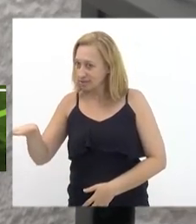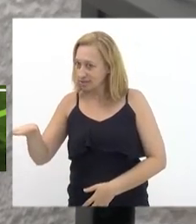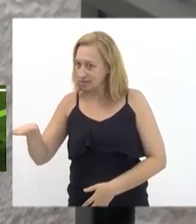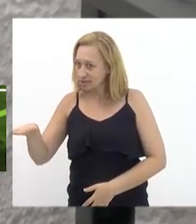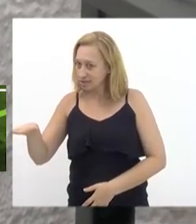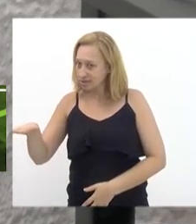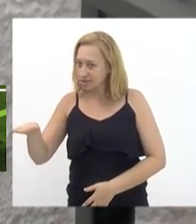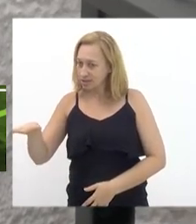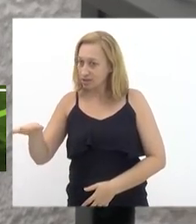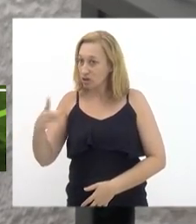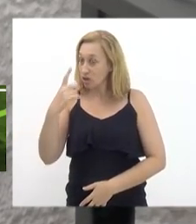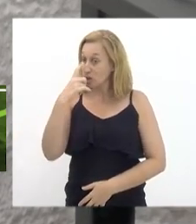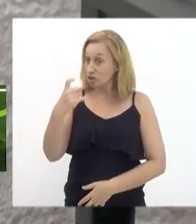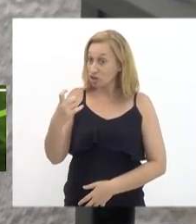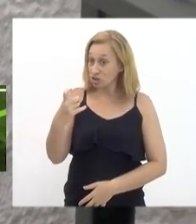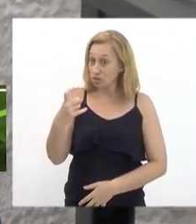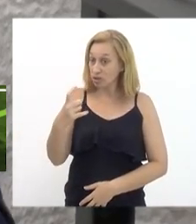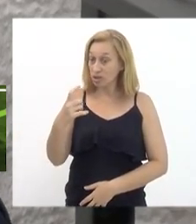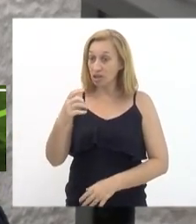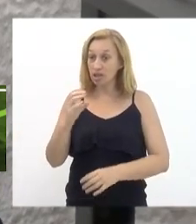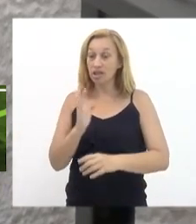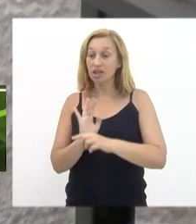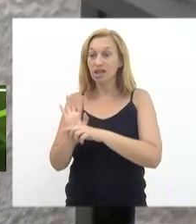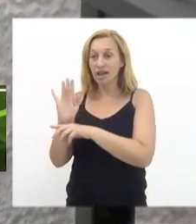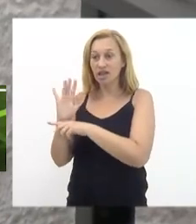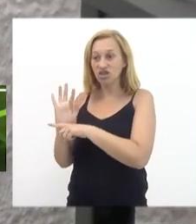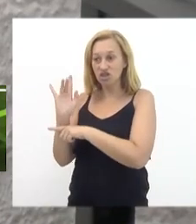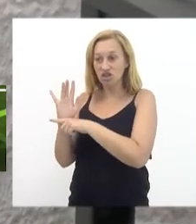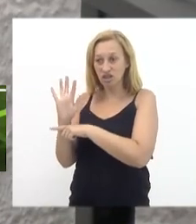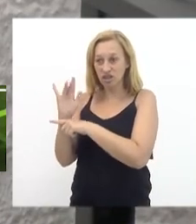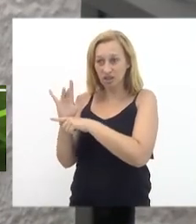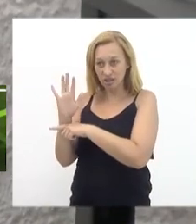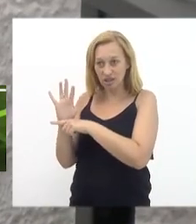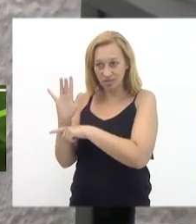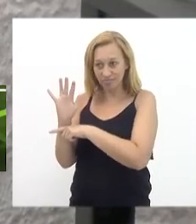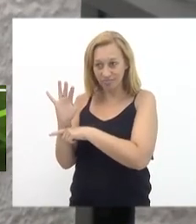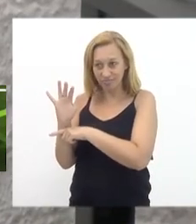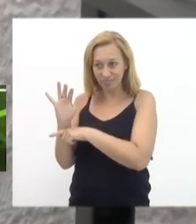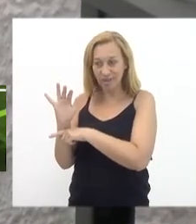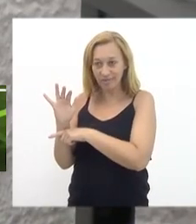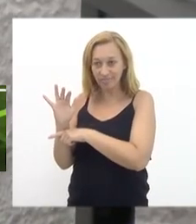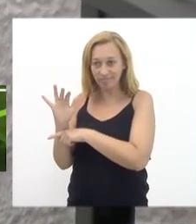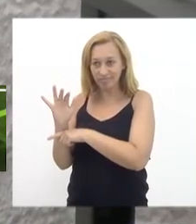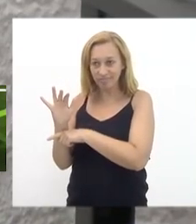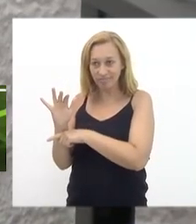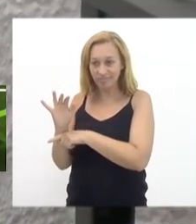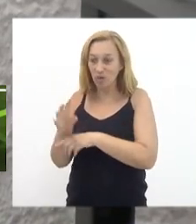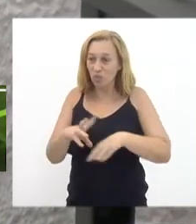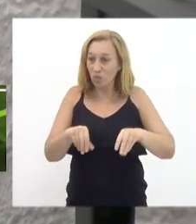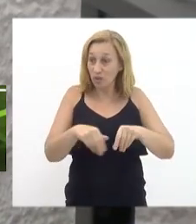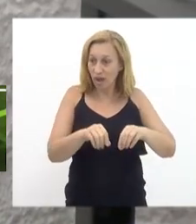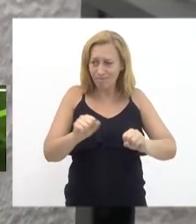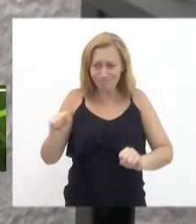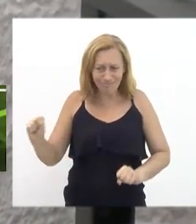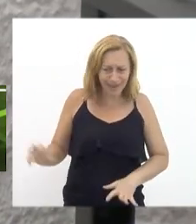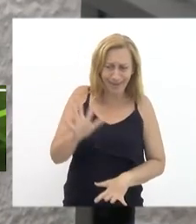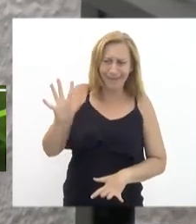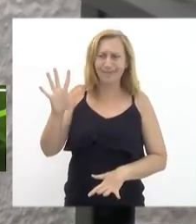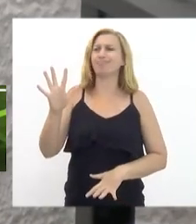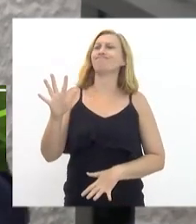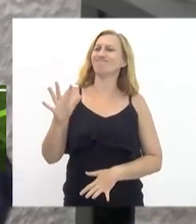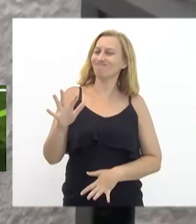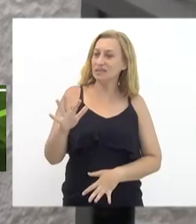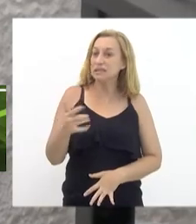Caxias é no centro de Caxias em frente à rodoviária você não tem terreno e o terreno é muito caro bom